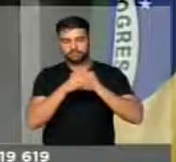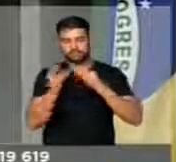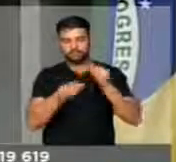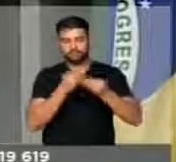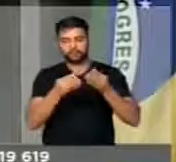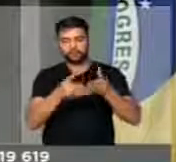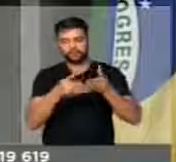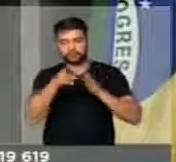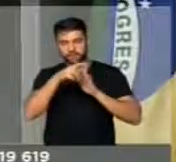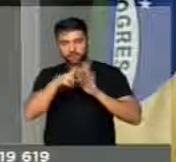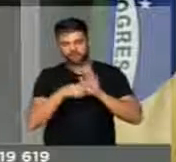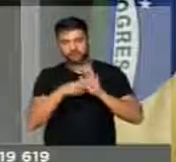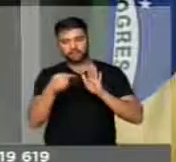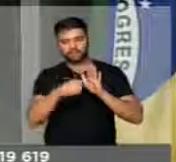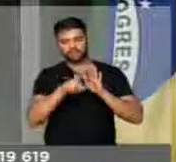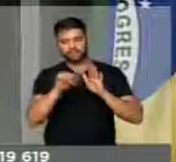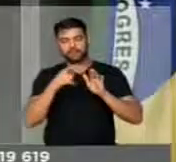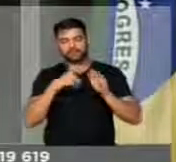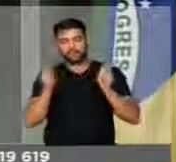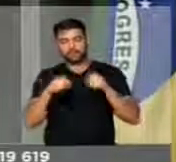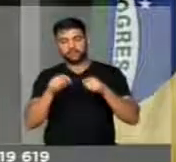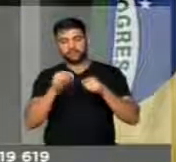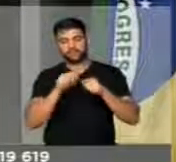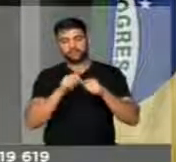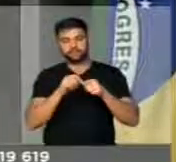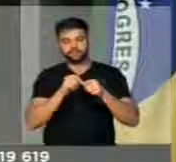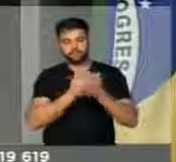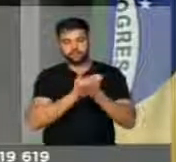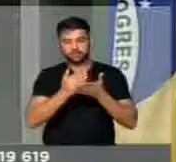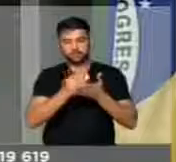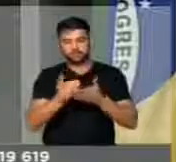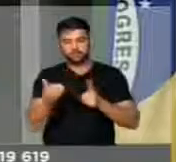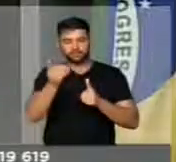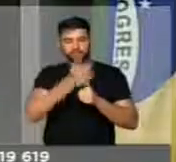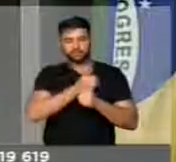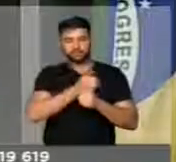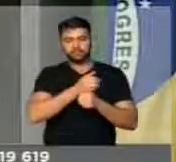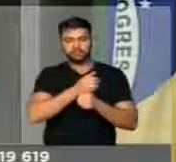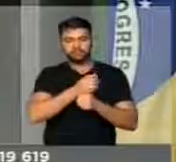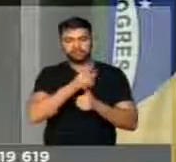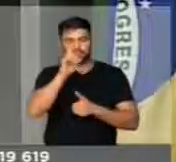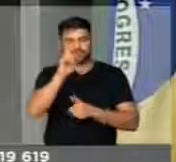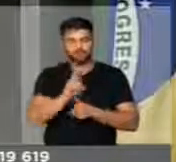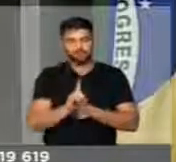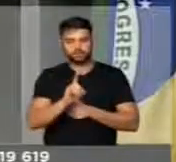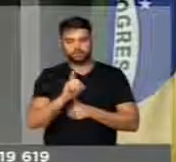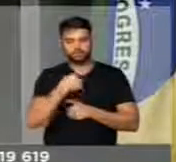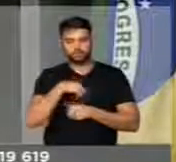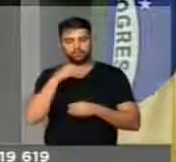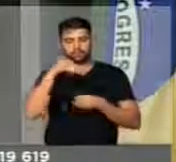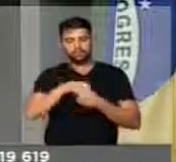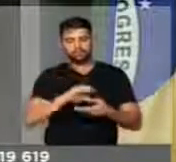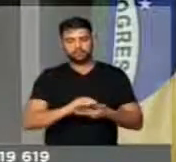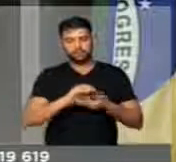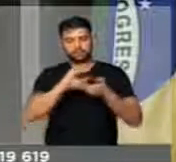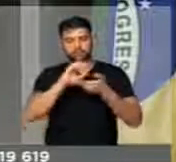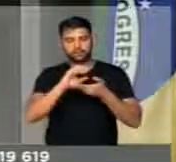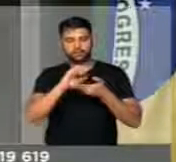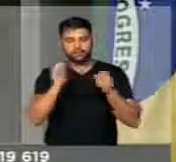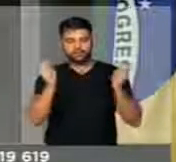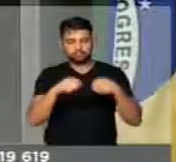como requisito para poder ascender ao cargo de dirigente de estatal ou de membro do Conselho,